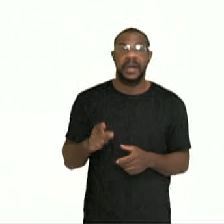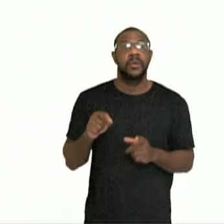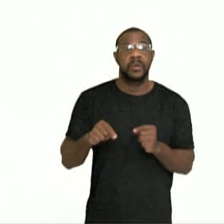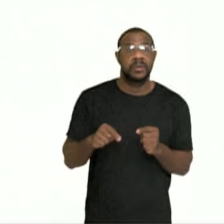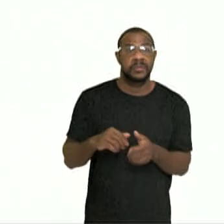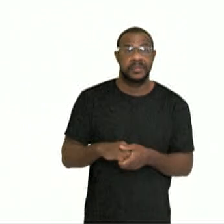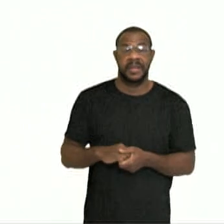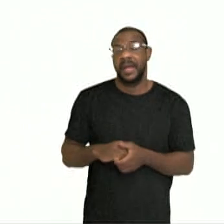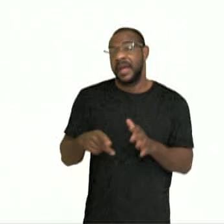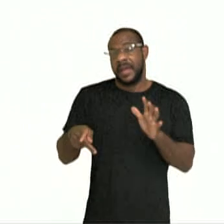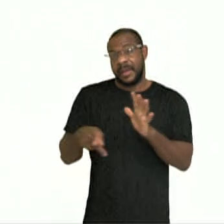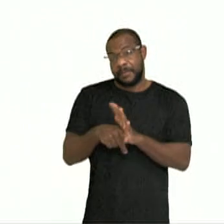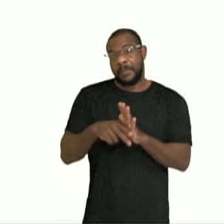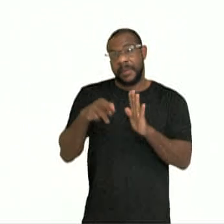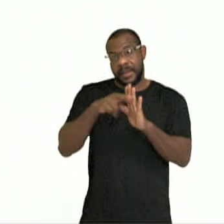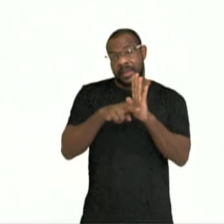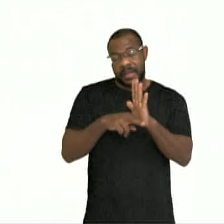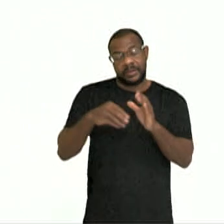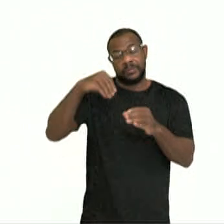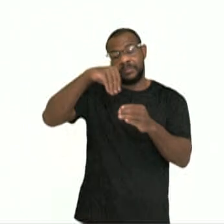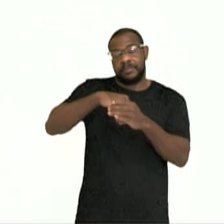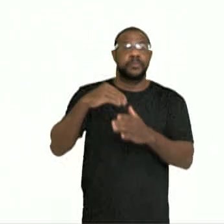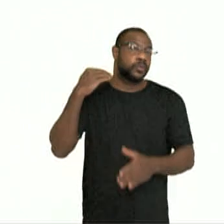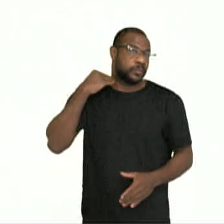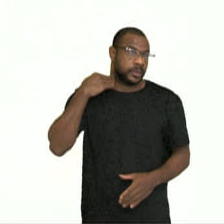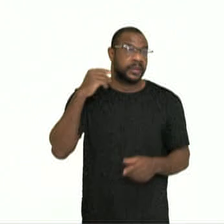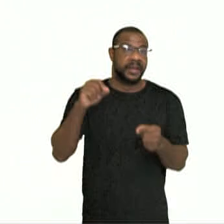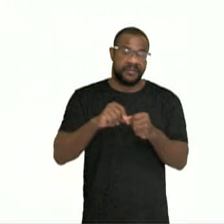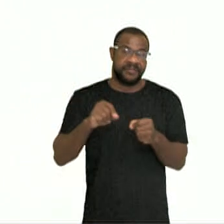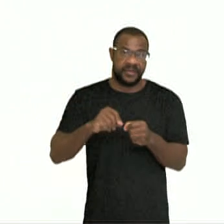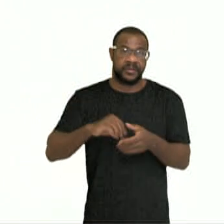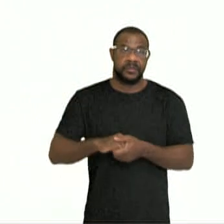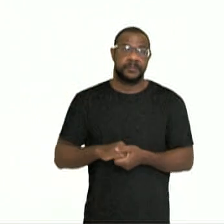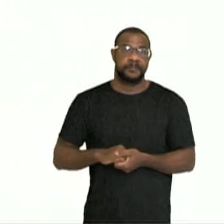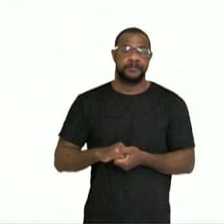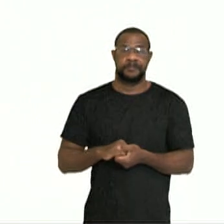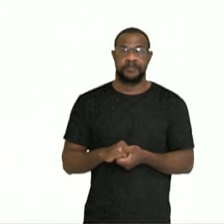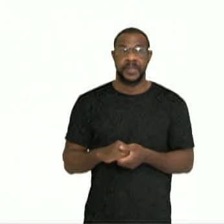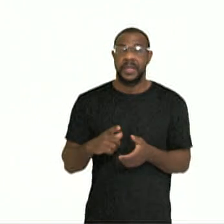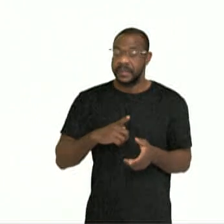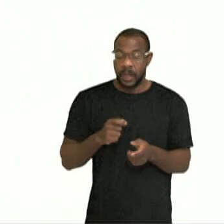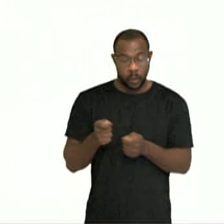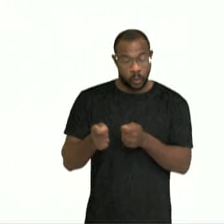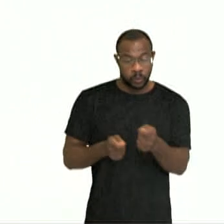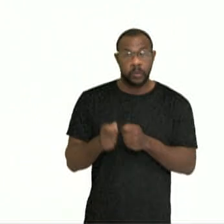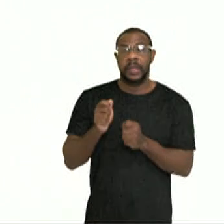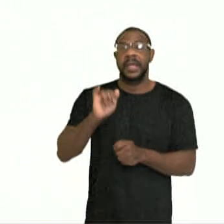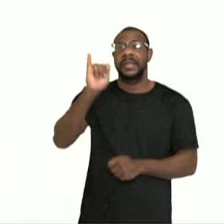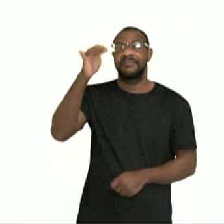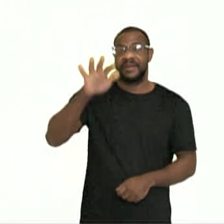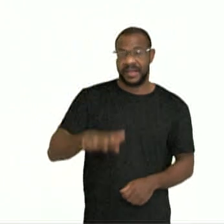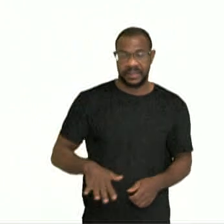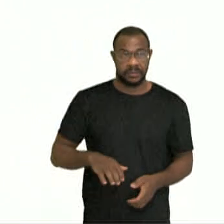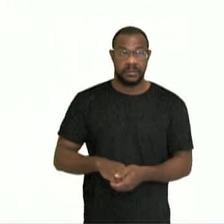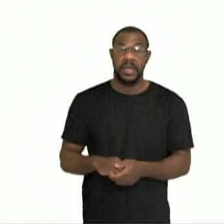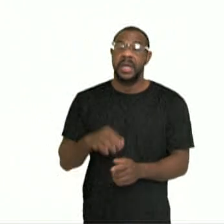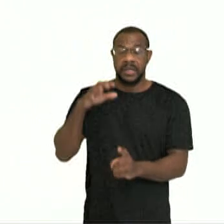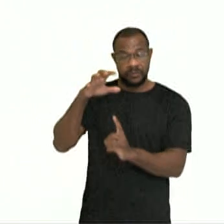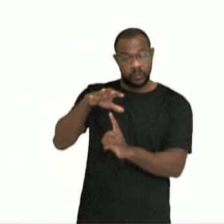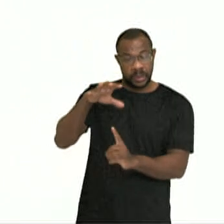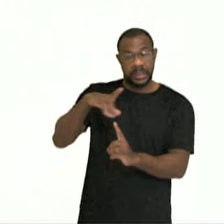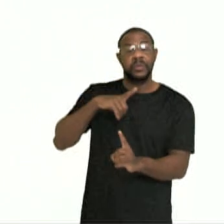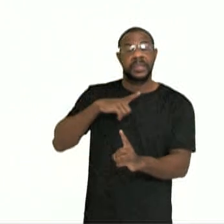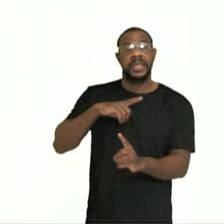de política monetária do Brasil, que é feito pelo Banco Central no controle da inflação. Ela influencia todas as taxas de